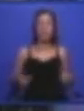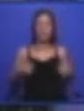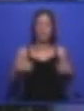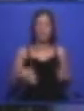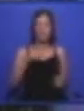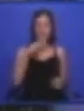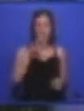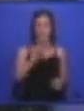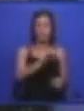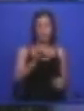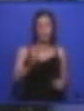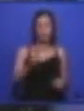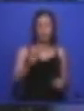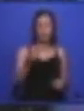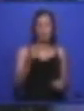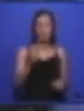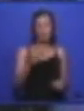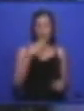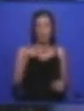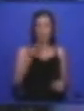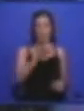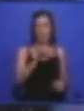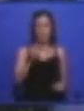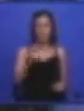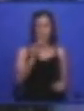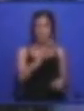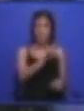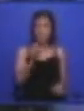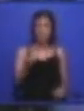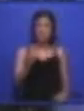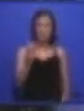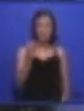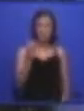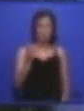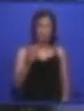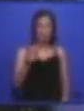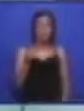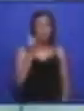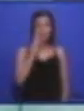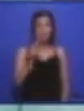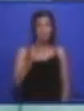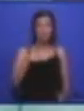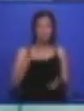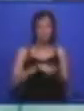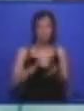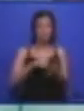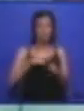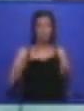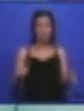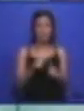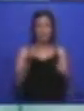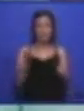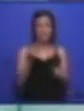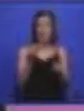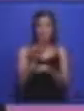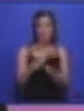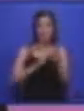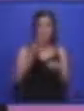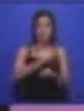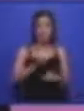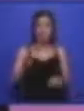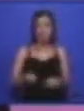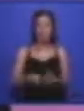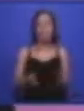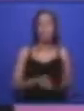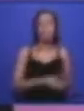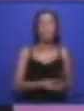de 66 para outubro. 66? 66. E já... nesse dia vou jogar, que é nesse dia que me vais ter o Euromilhões. Ah, tem que ser. Isso é que